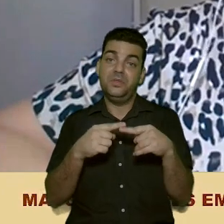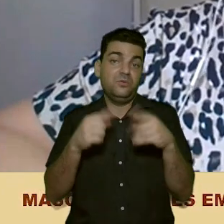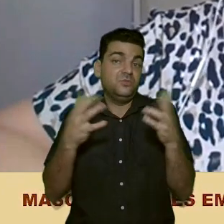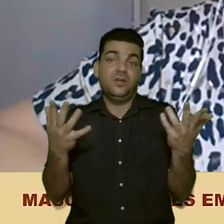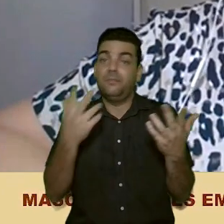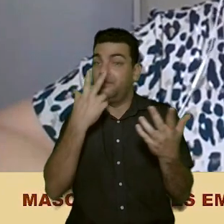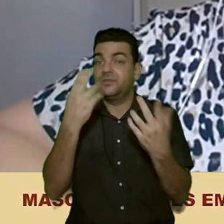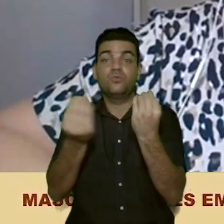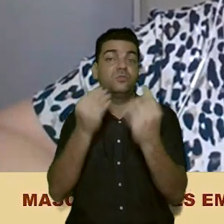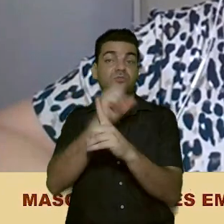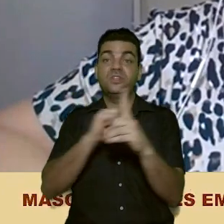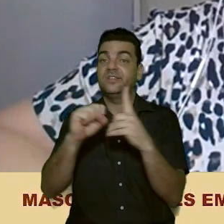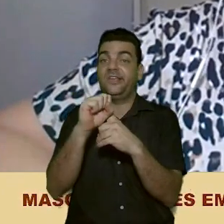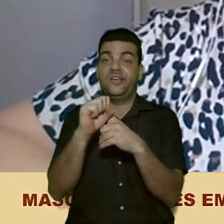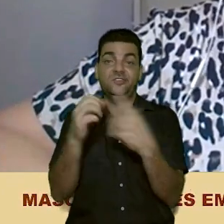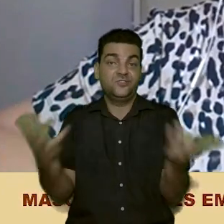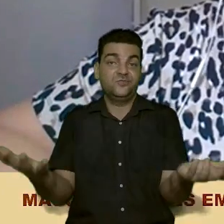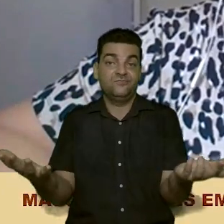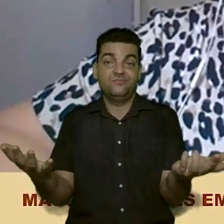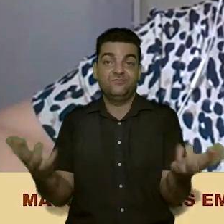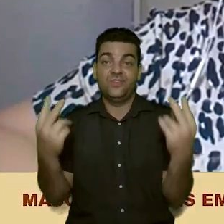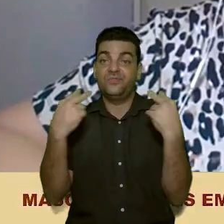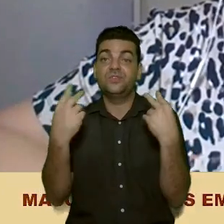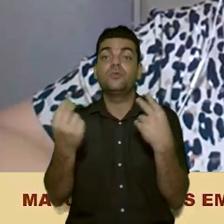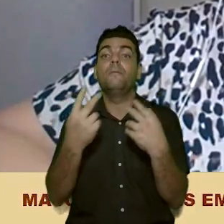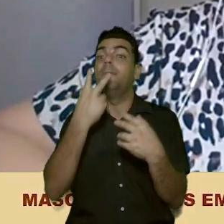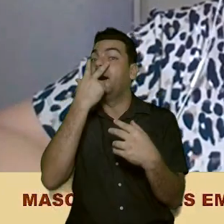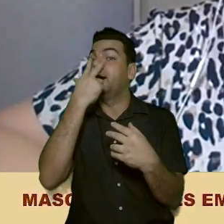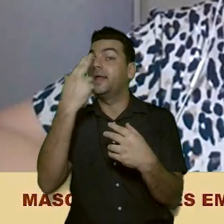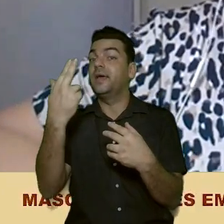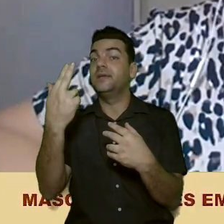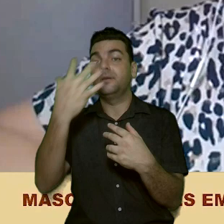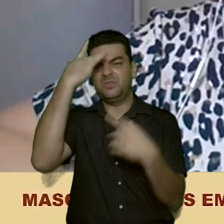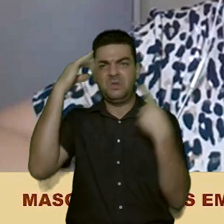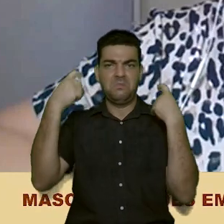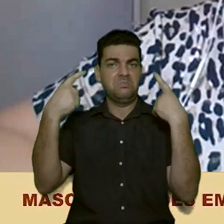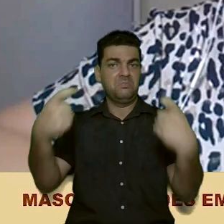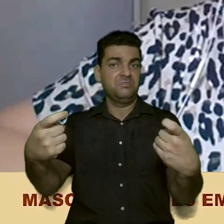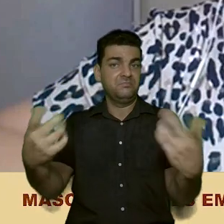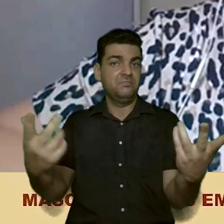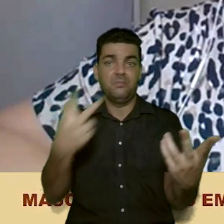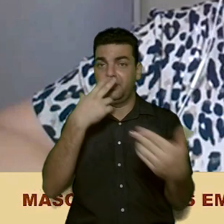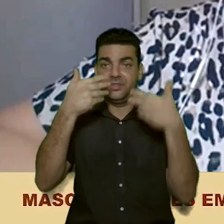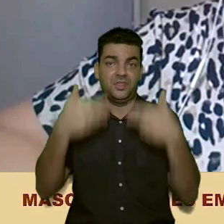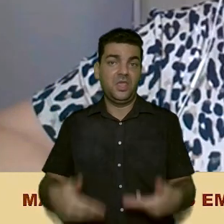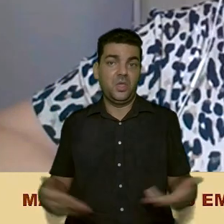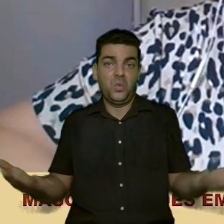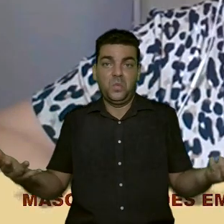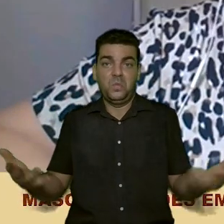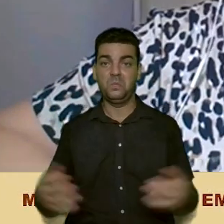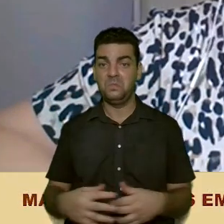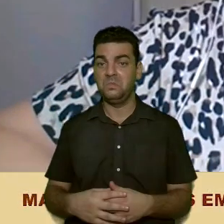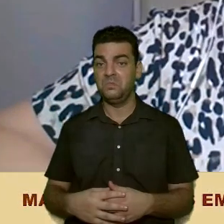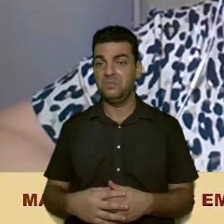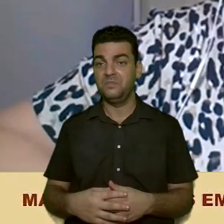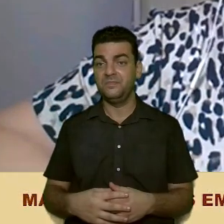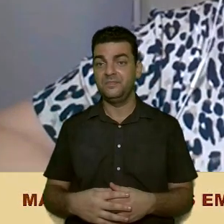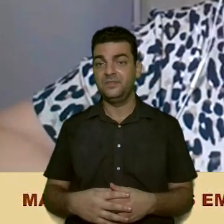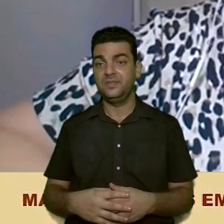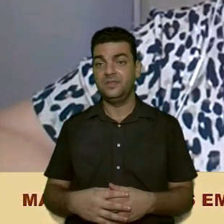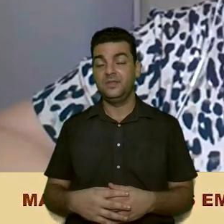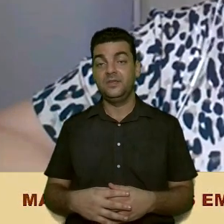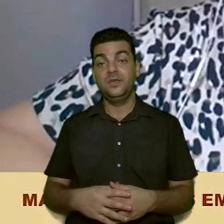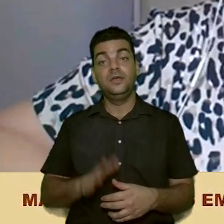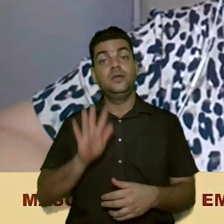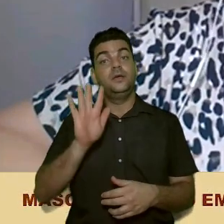estereótipo, né, que está aí do agressor, né, do colonizador, do reprodutor dos machismos e tudo, né? E o que